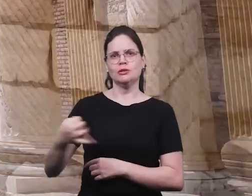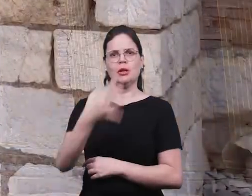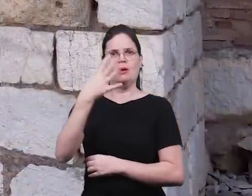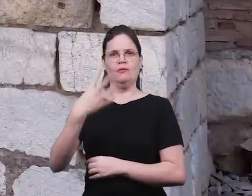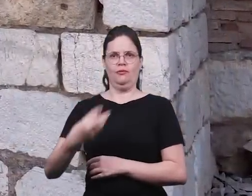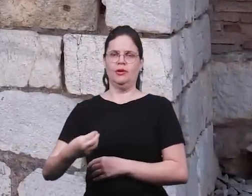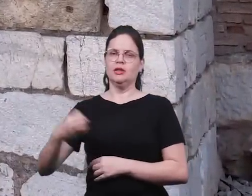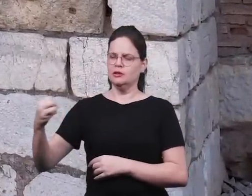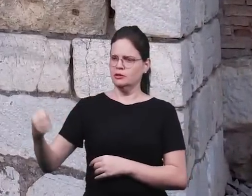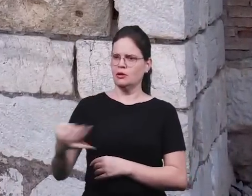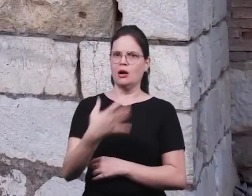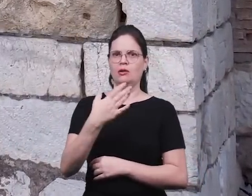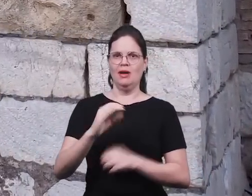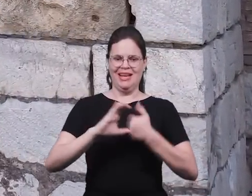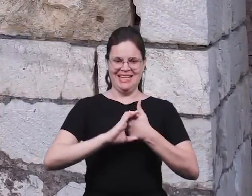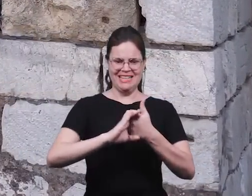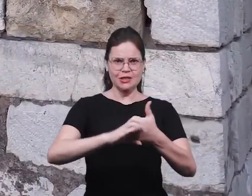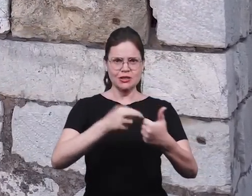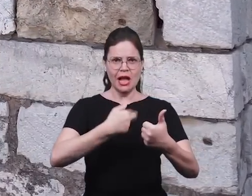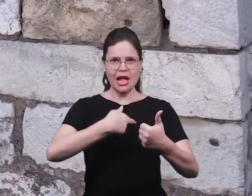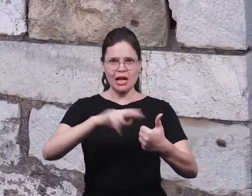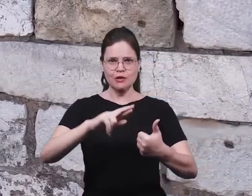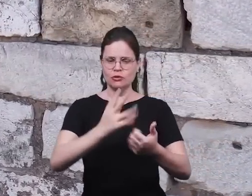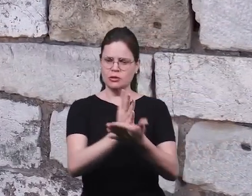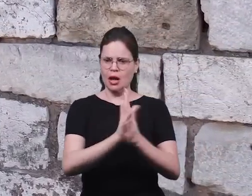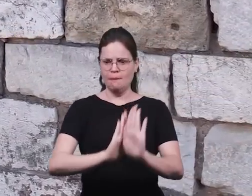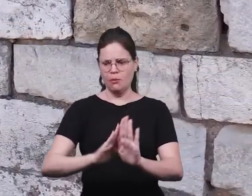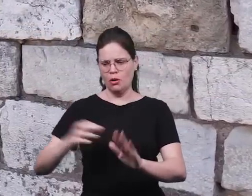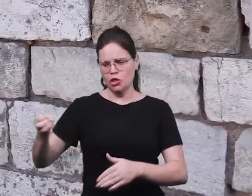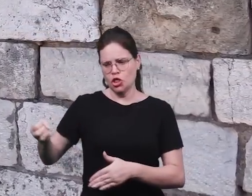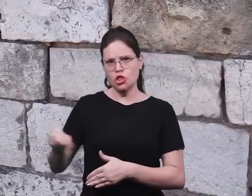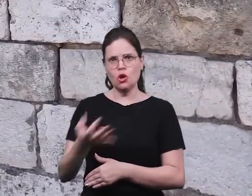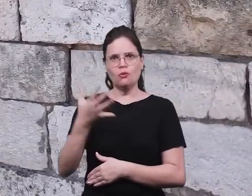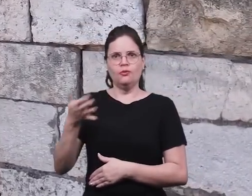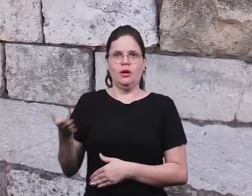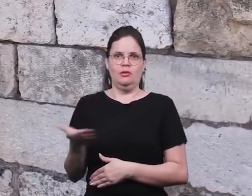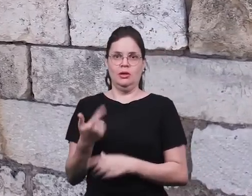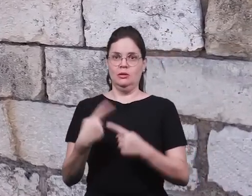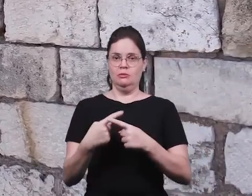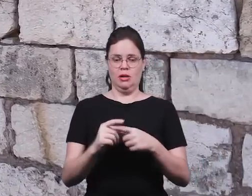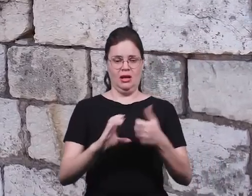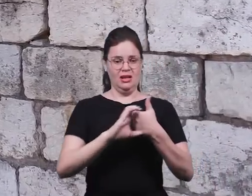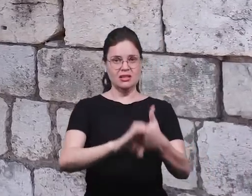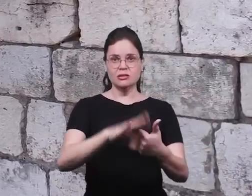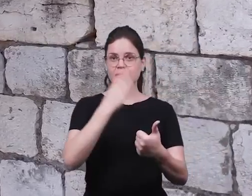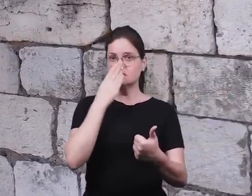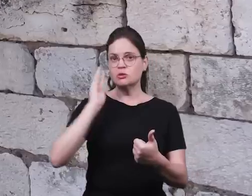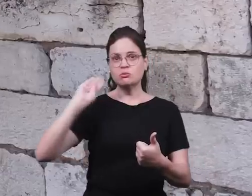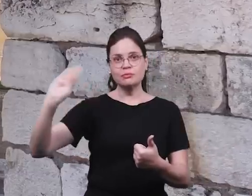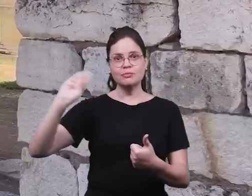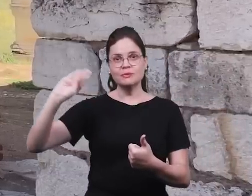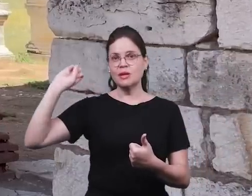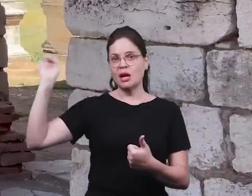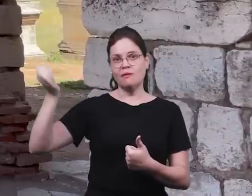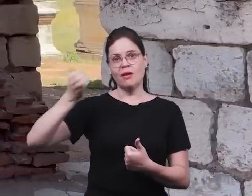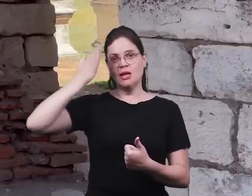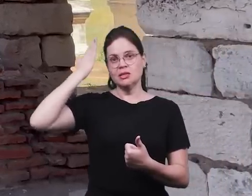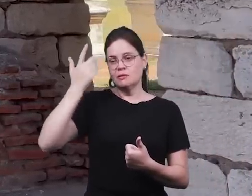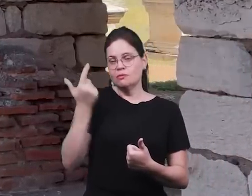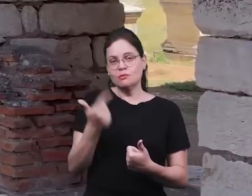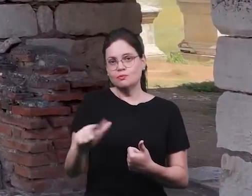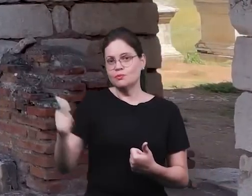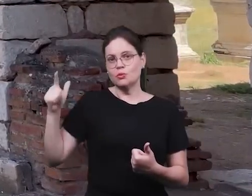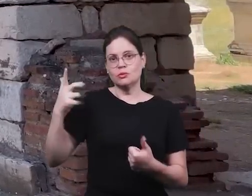cristianismo. Por quê? O cristianismo ele saiu da revelação, ele saiu do